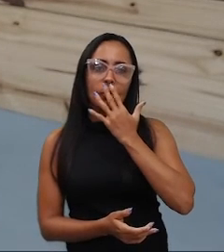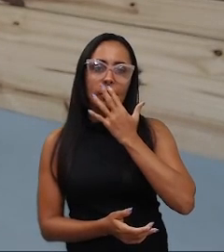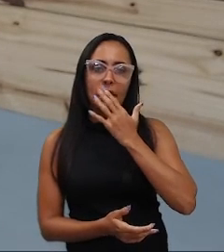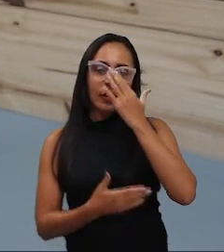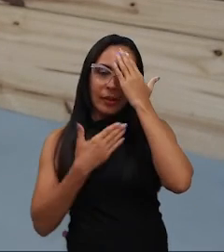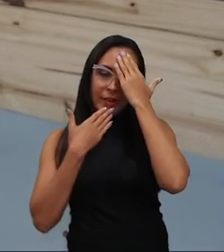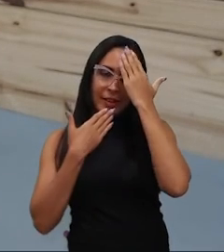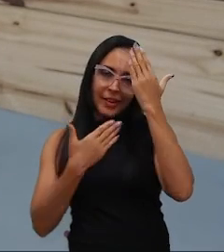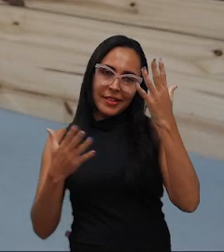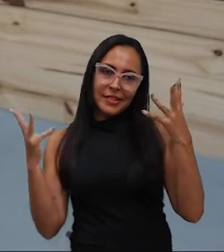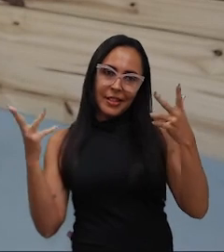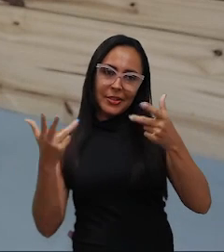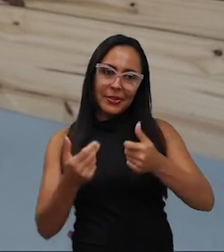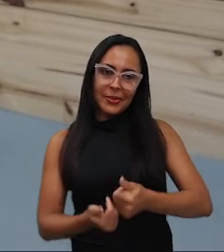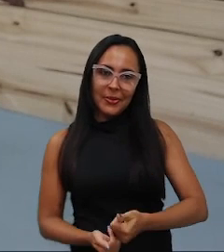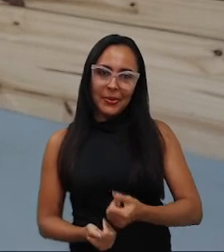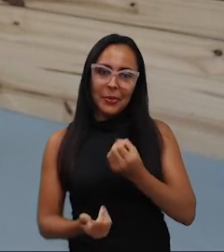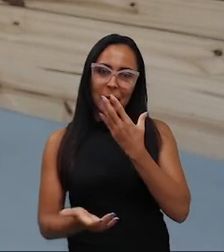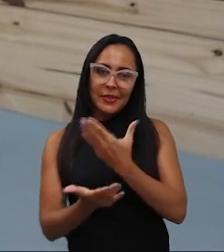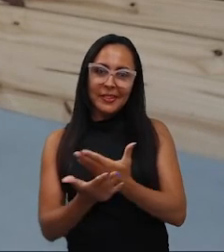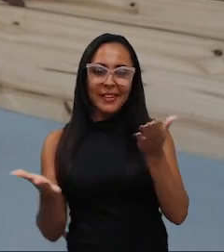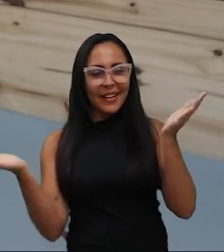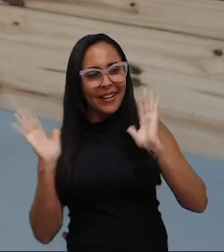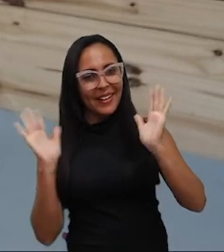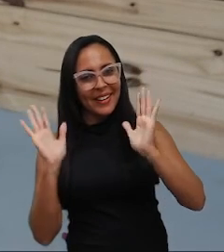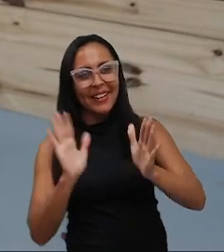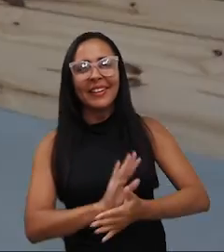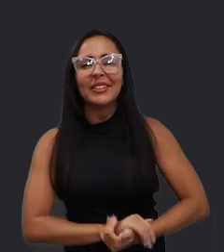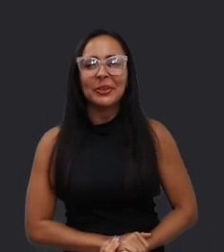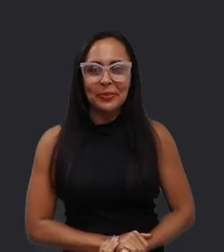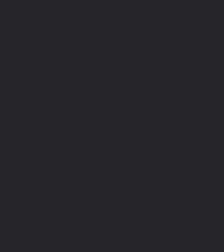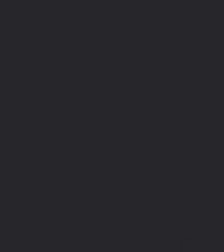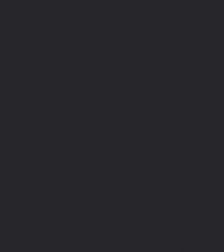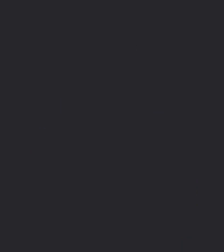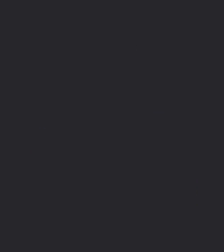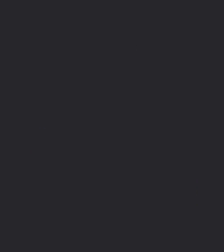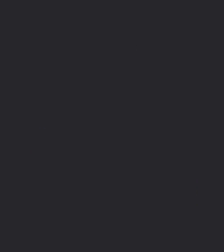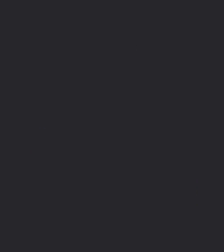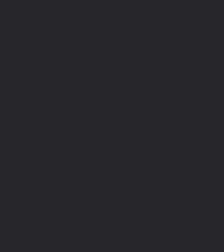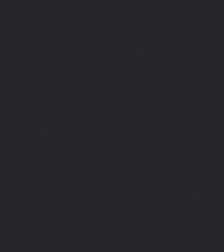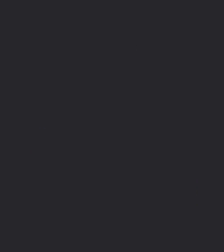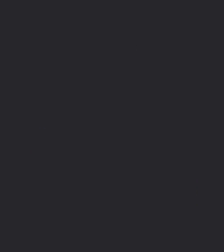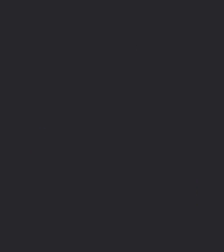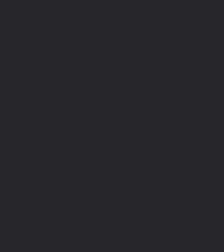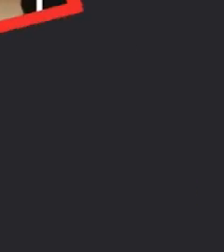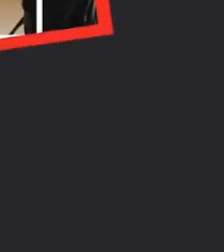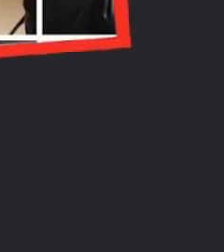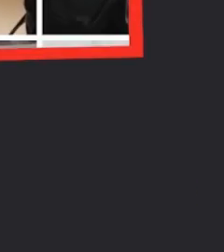agradecer a todos, bons estudos e até a próxima.